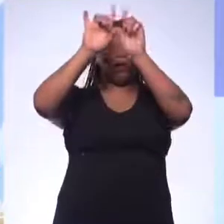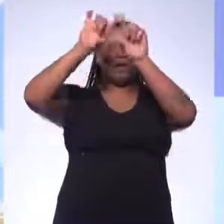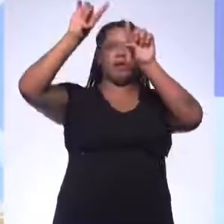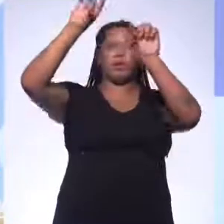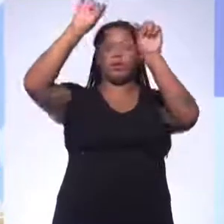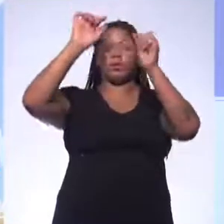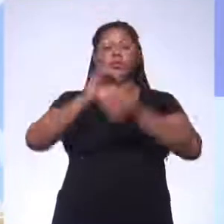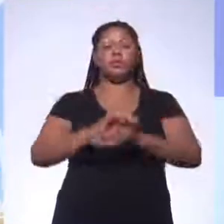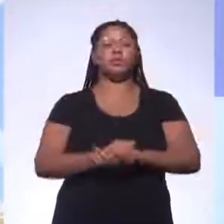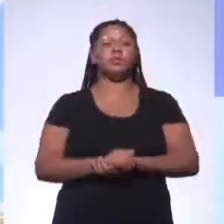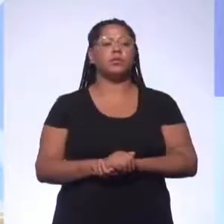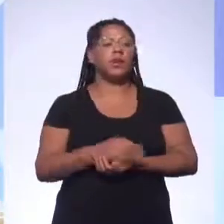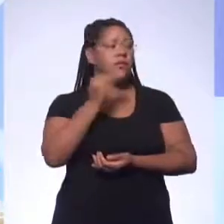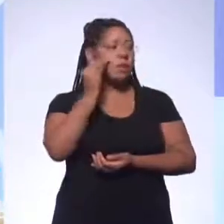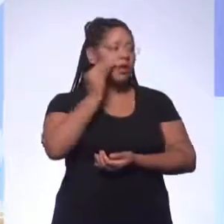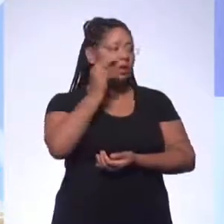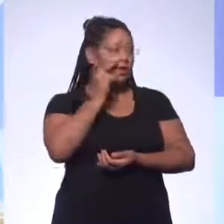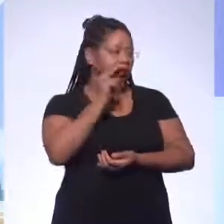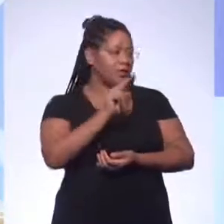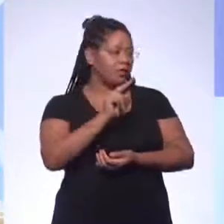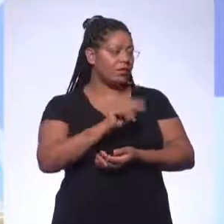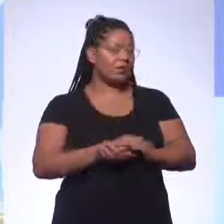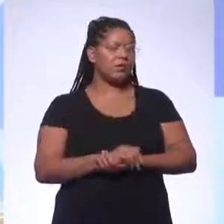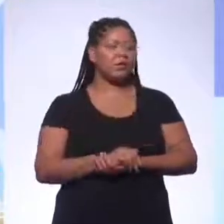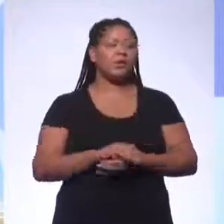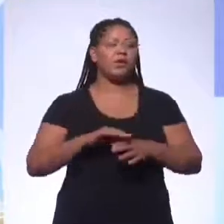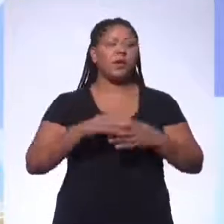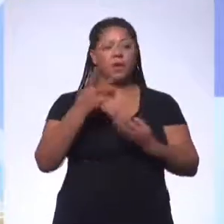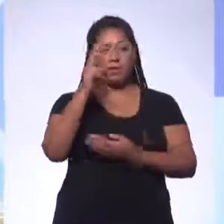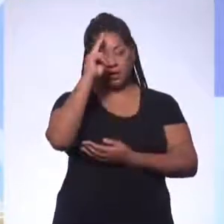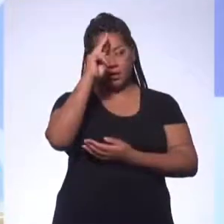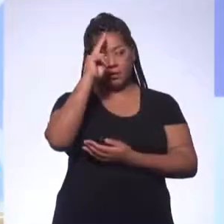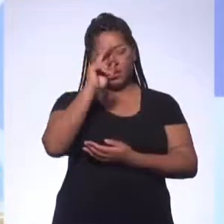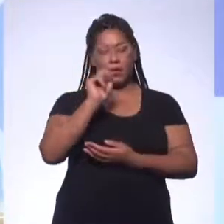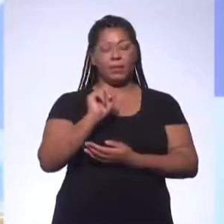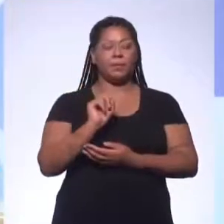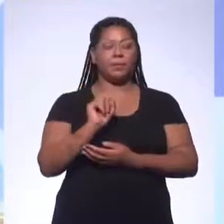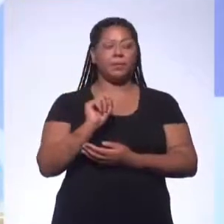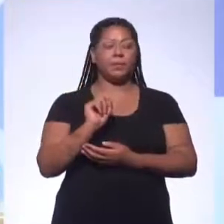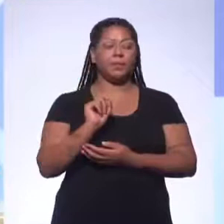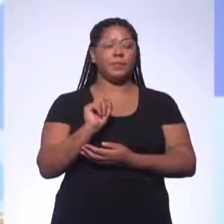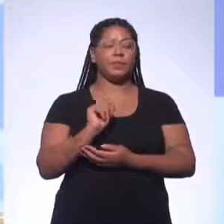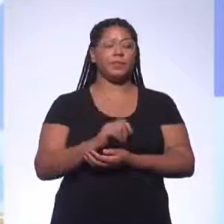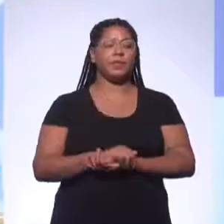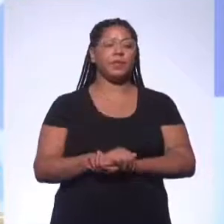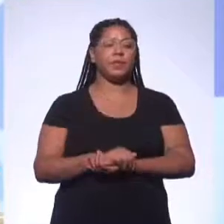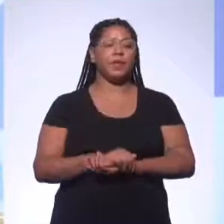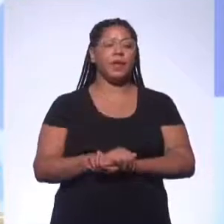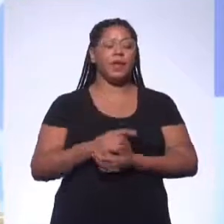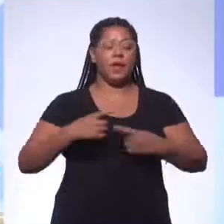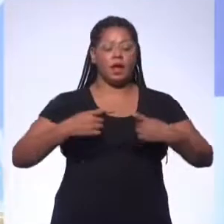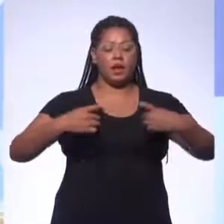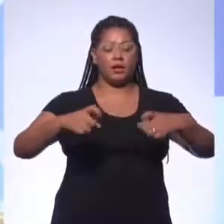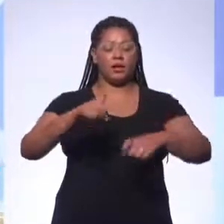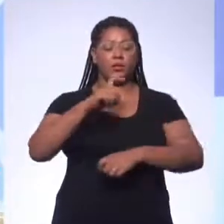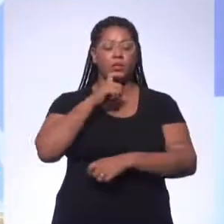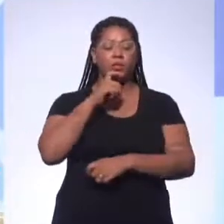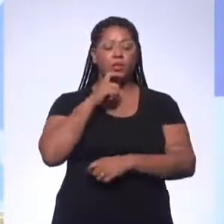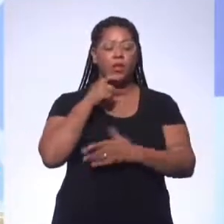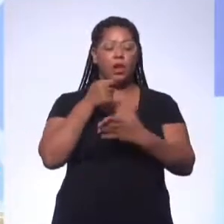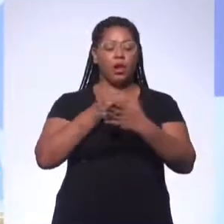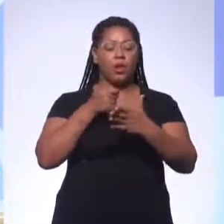professor? E também vale lembrar, né, que a Guerra Fria ela também foi a luta entre